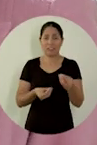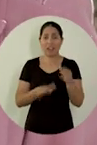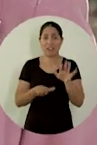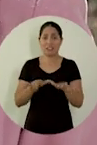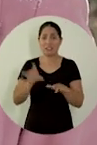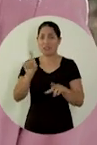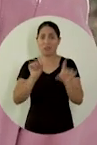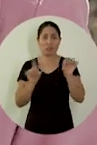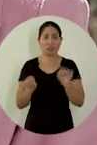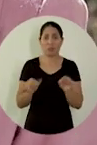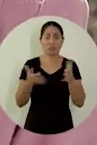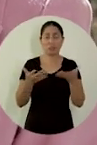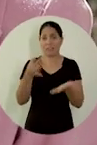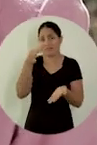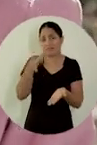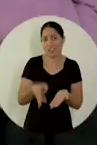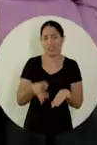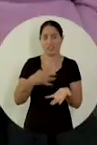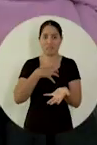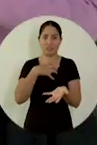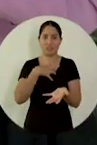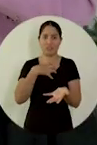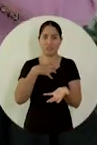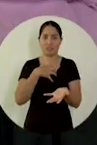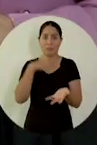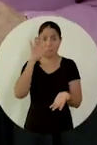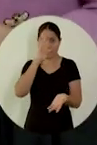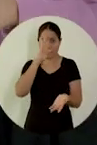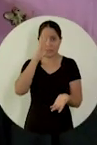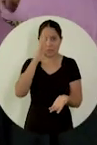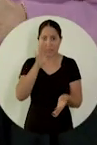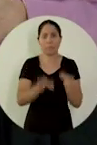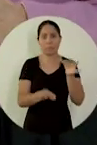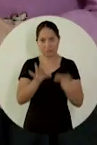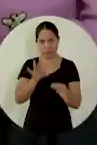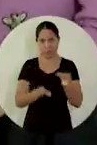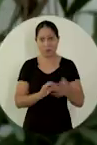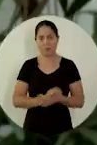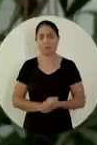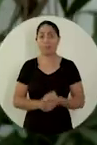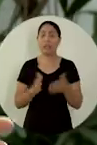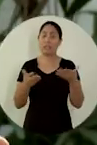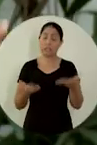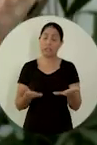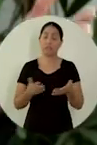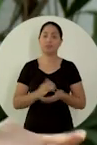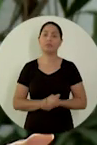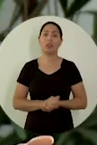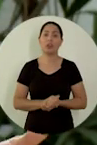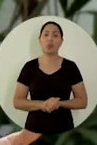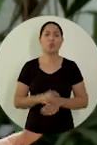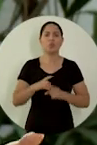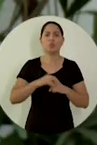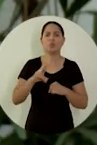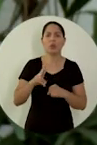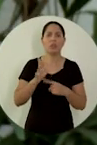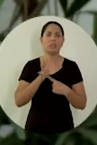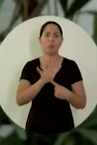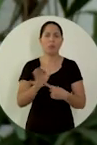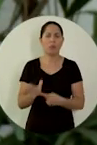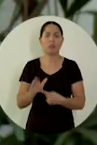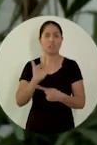que não são as mais corretas do ponto de vista exclusivamente jurídico. Então, o que demonstra, né, doutora